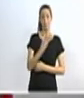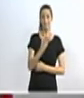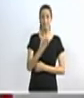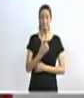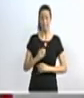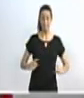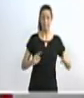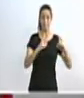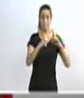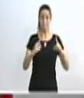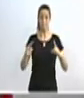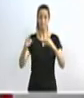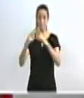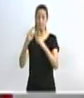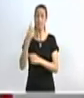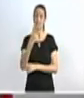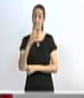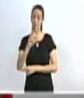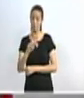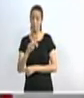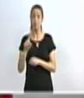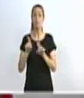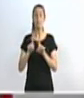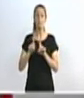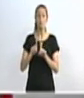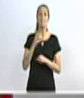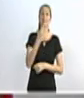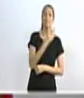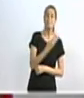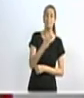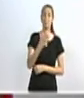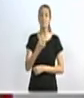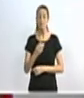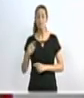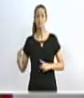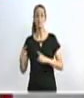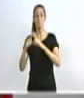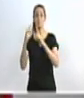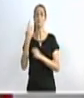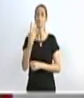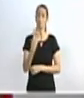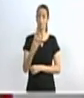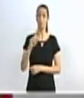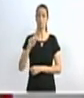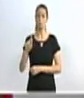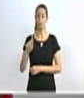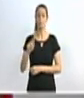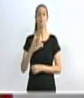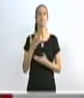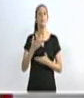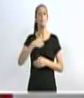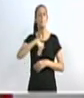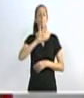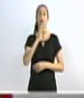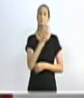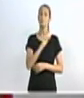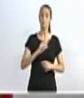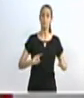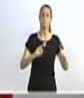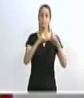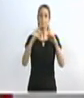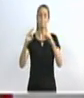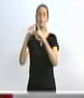3G e 36 4G. Nossa ideia é colocar mais 39 equipamentos